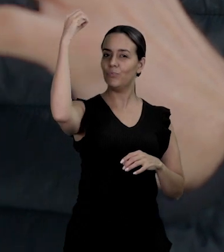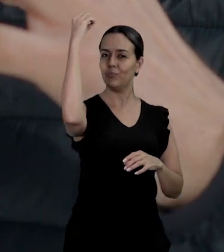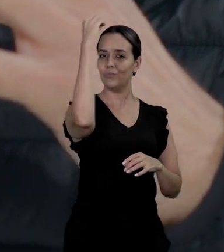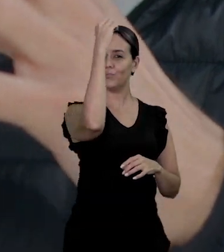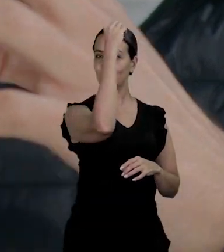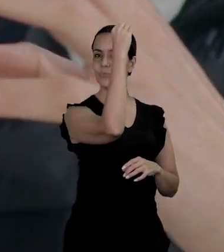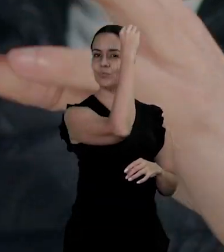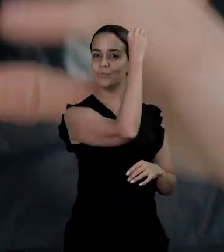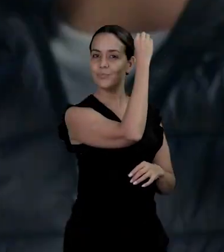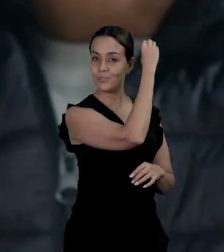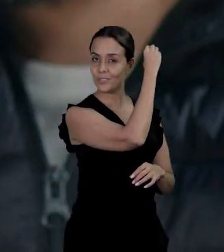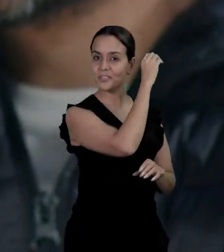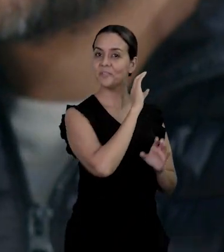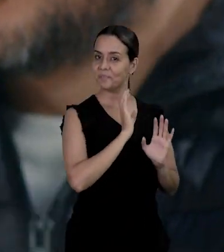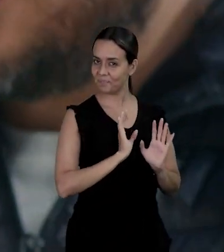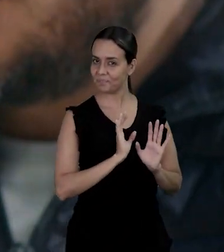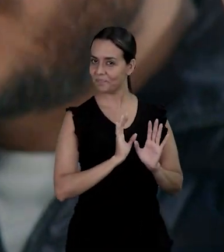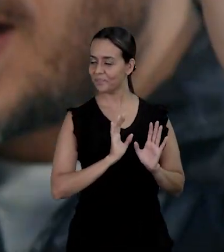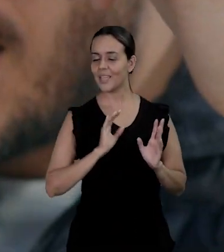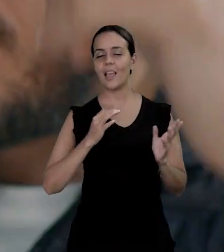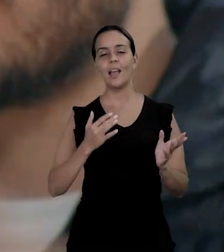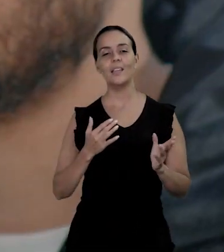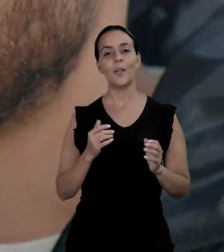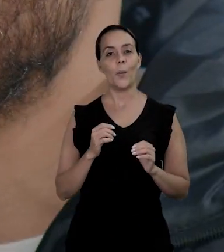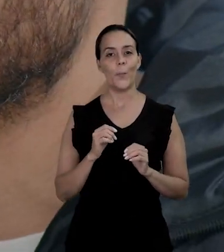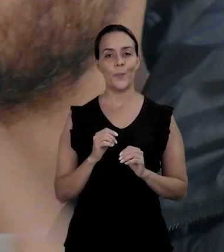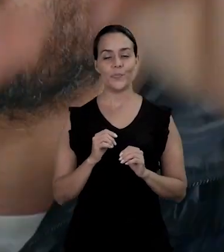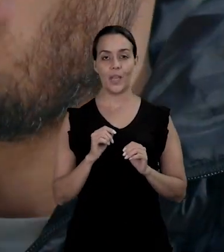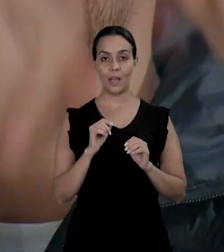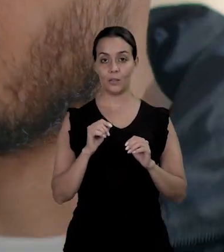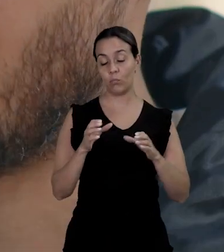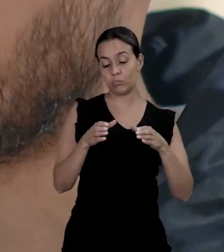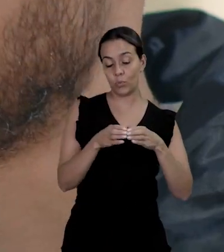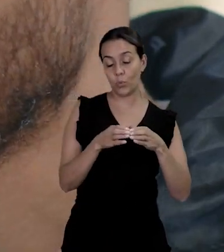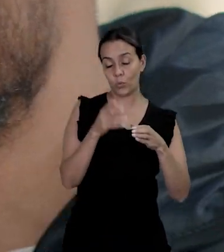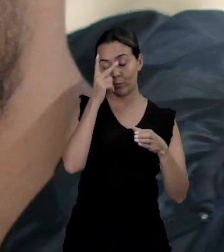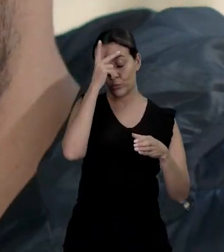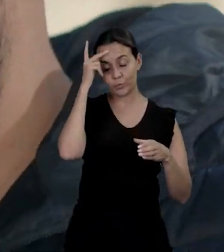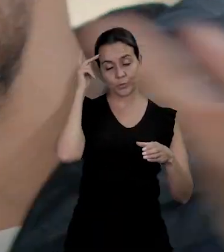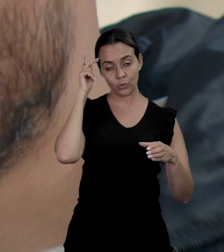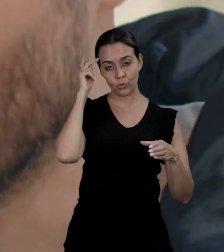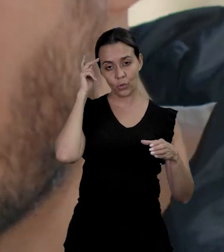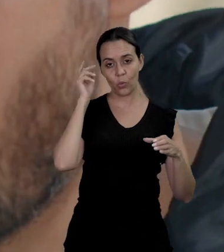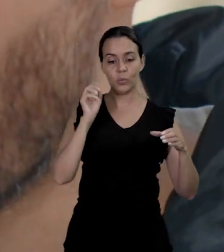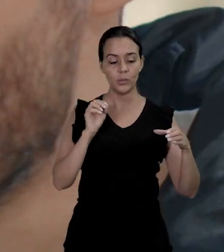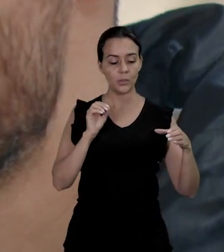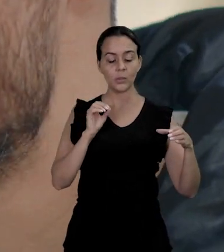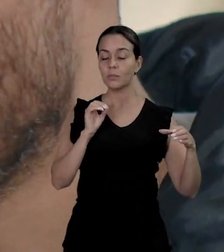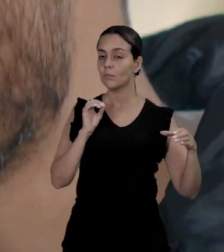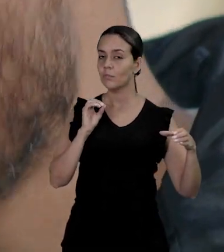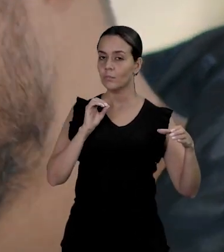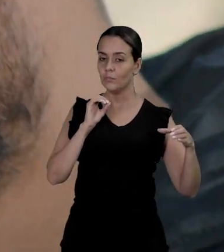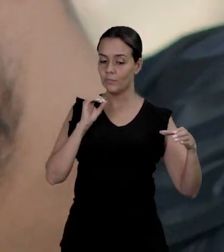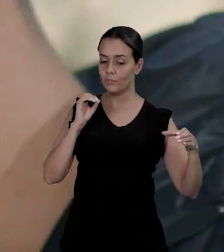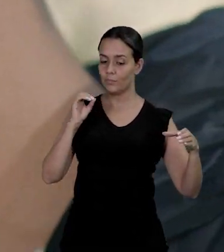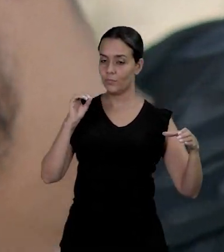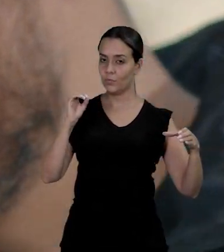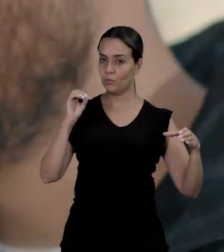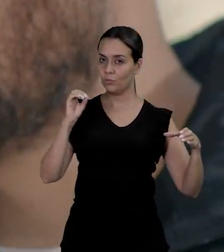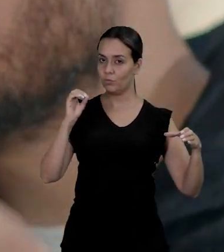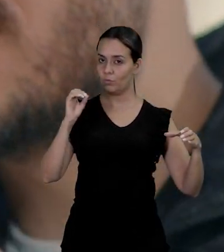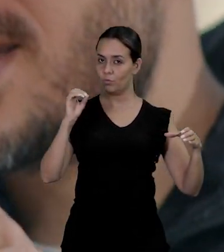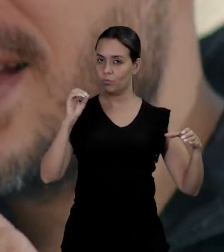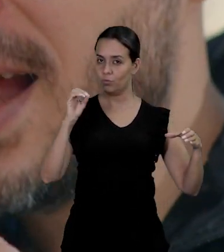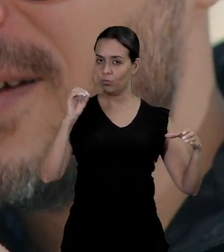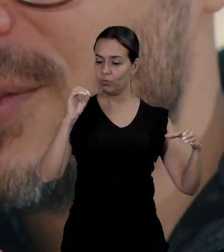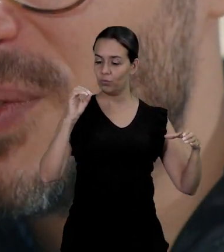sol, passava de acordo com a passagem do sol na Terra. Perfeito. No mundo Ou real. seja, realmente no estava mundo real. E